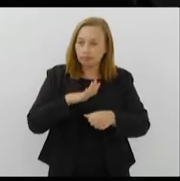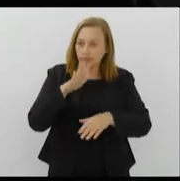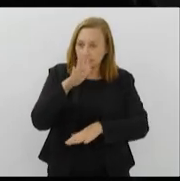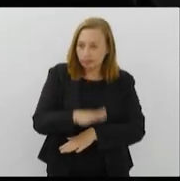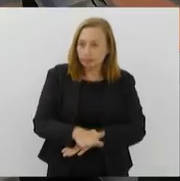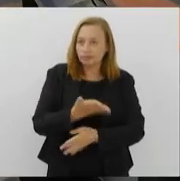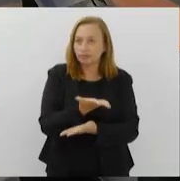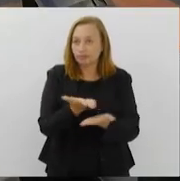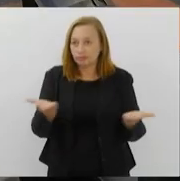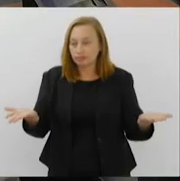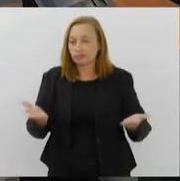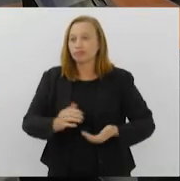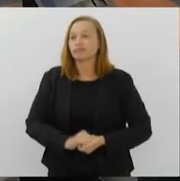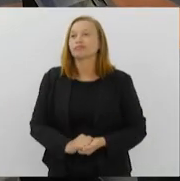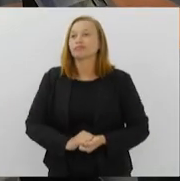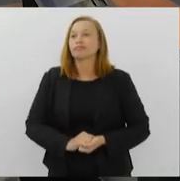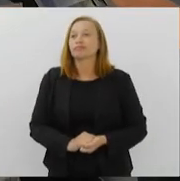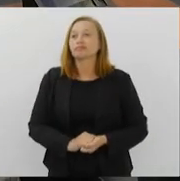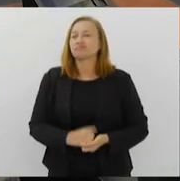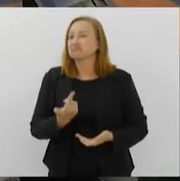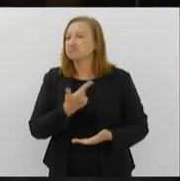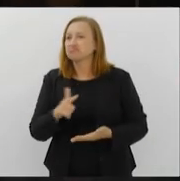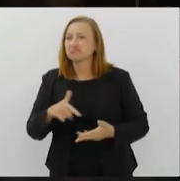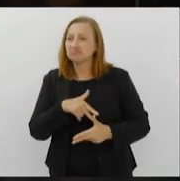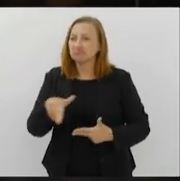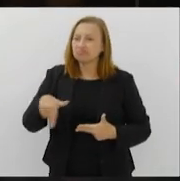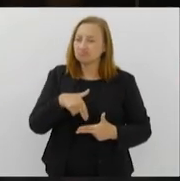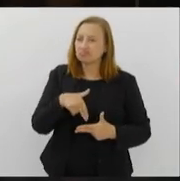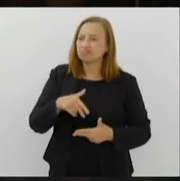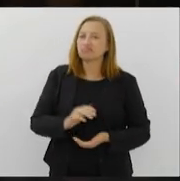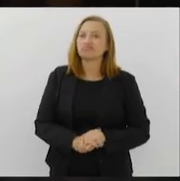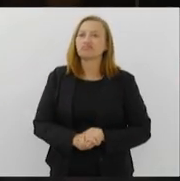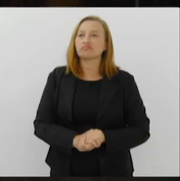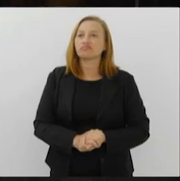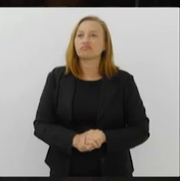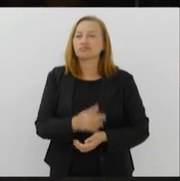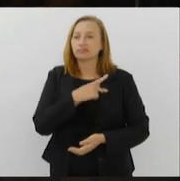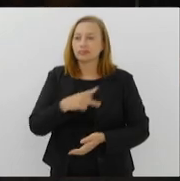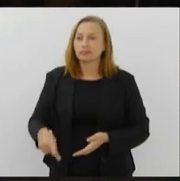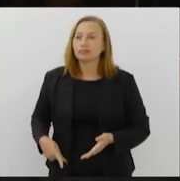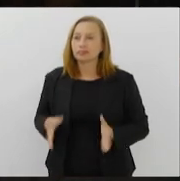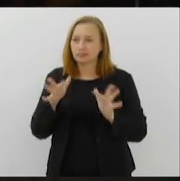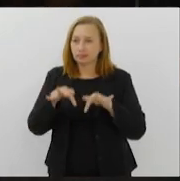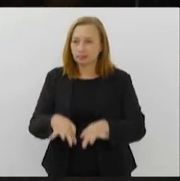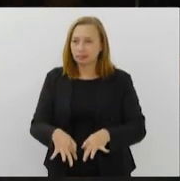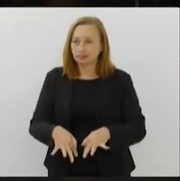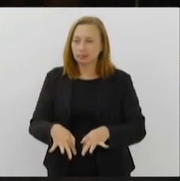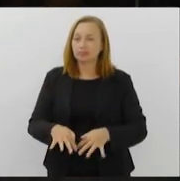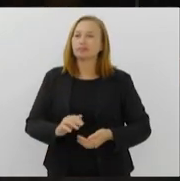e todas. Não havendo mais oradores inscritos, a presidência declara